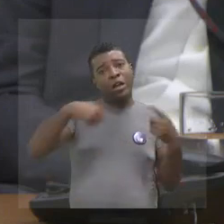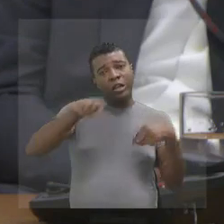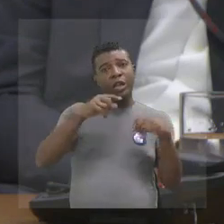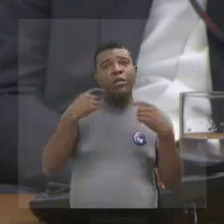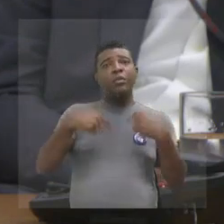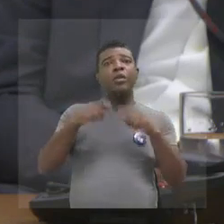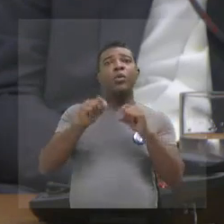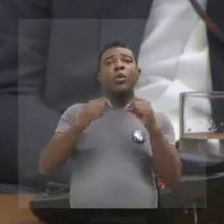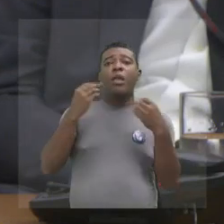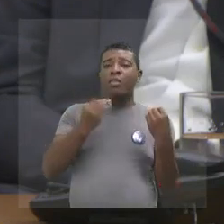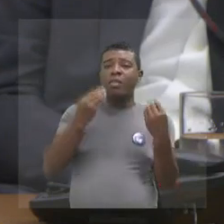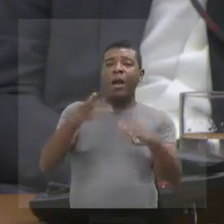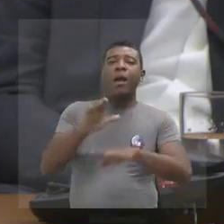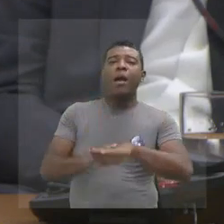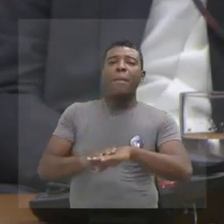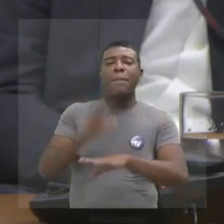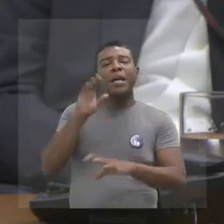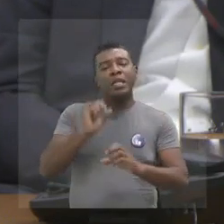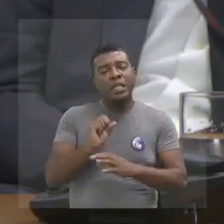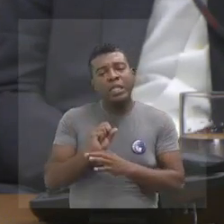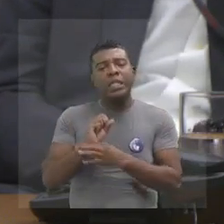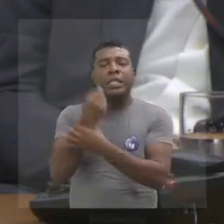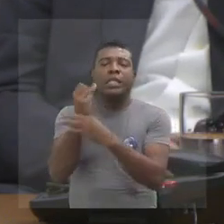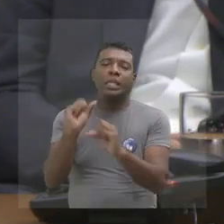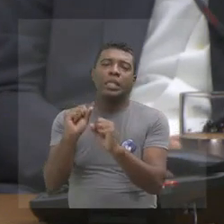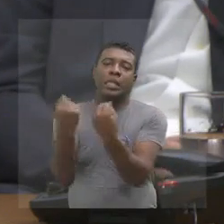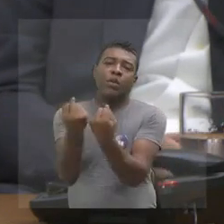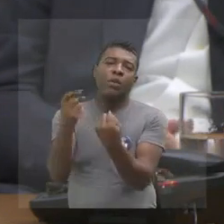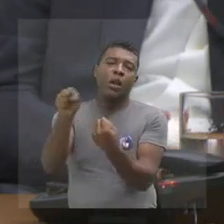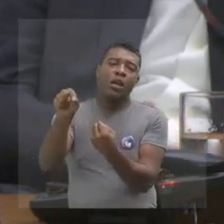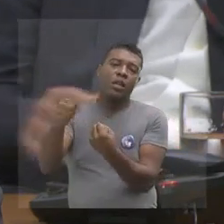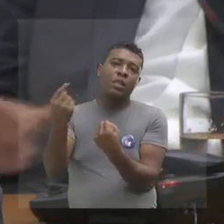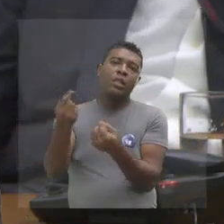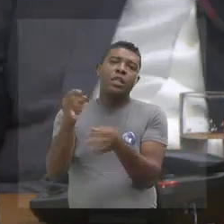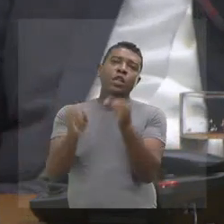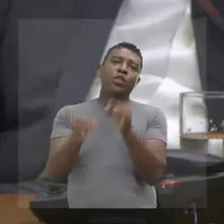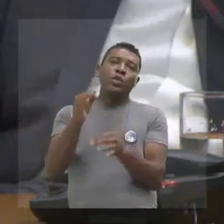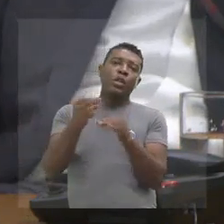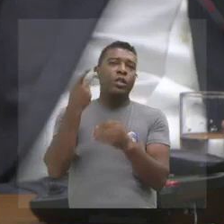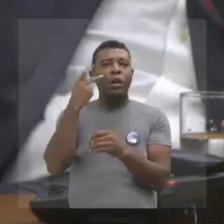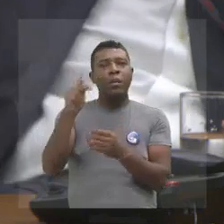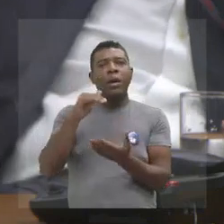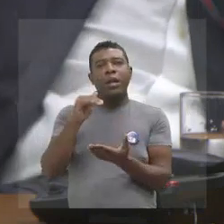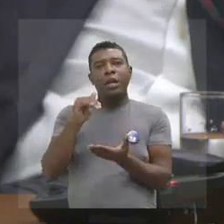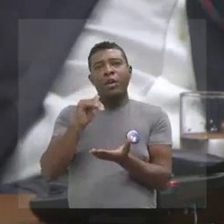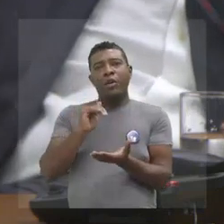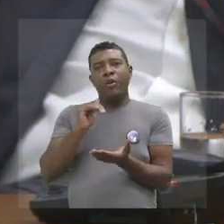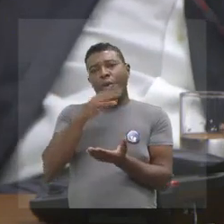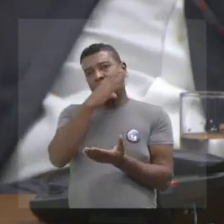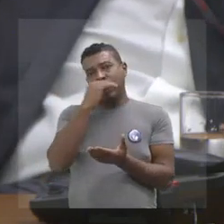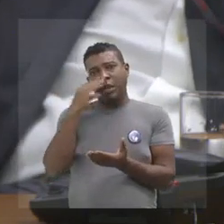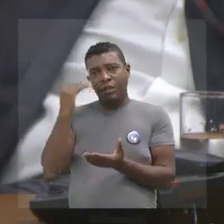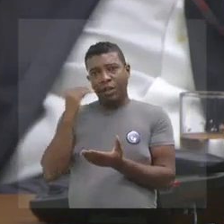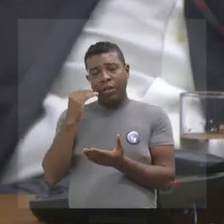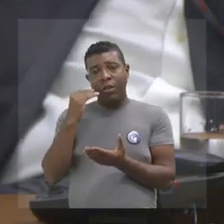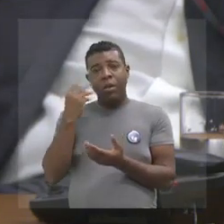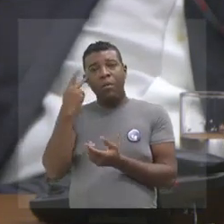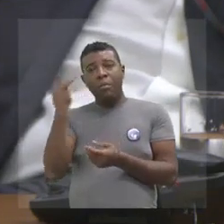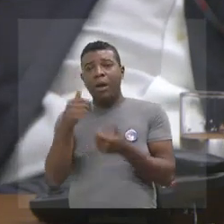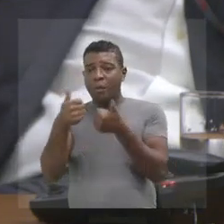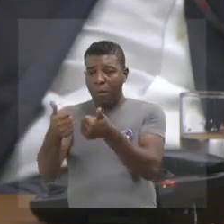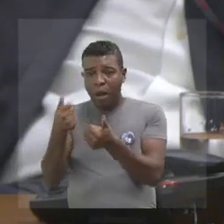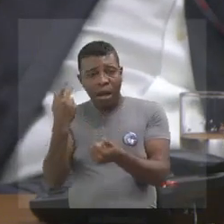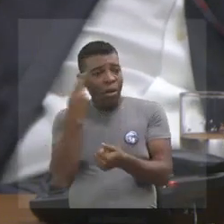jurídica e servidores porque sempre há questionamentos seja para o bem Os